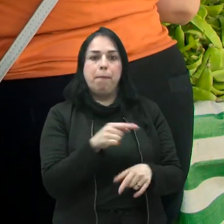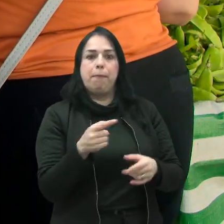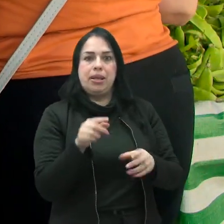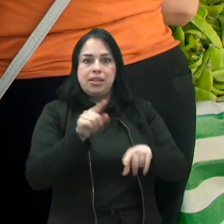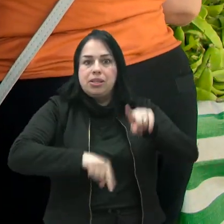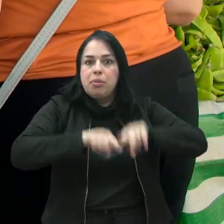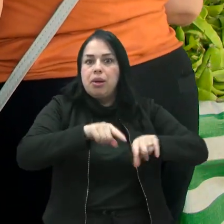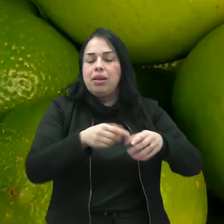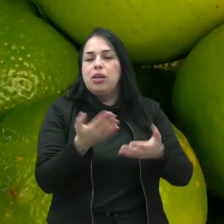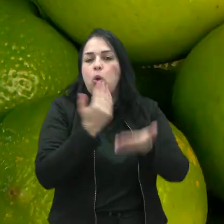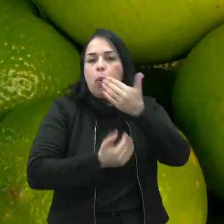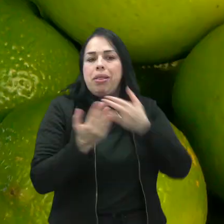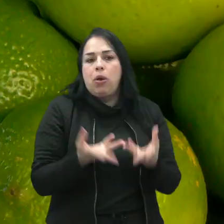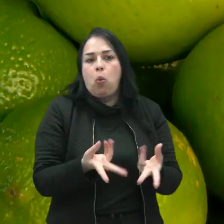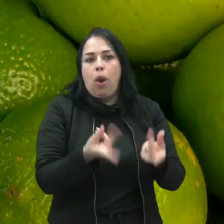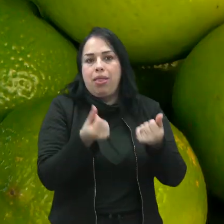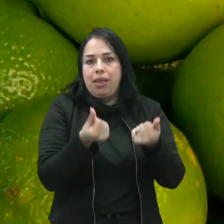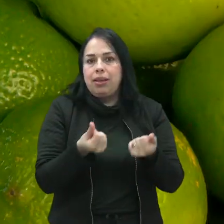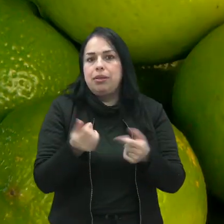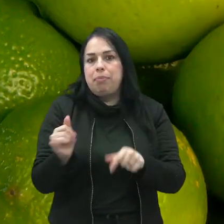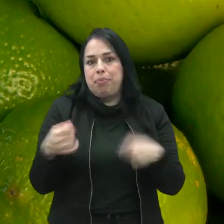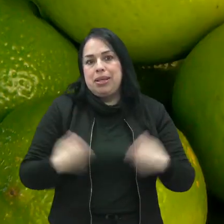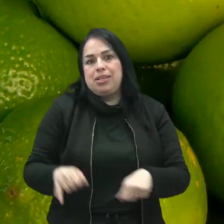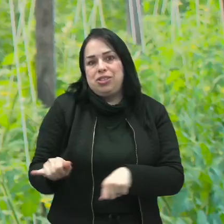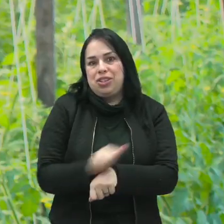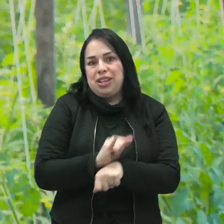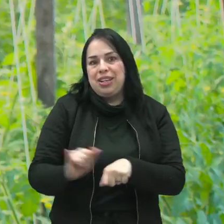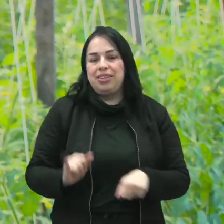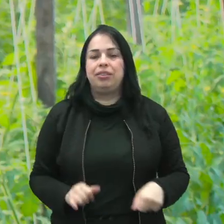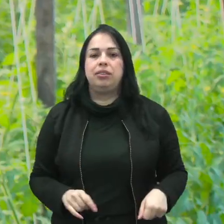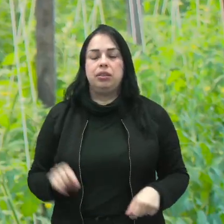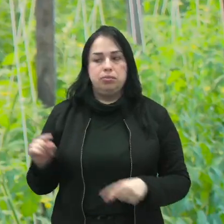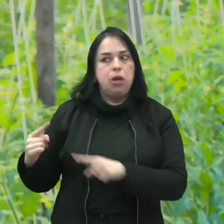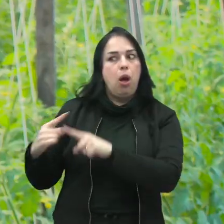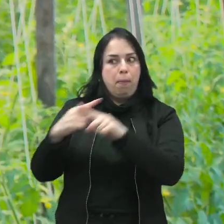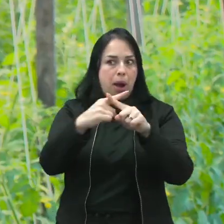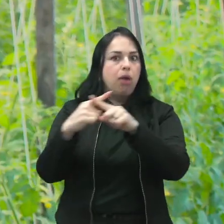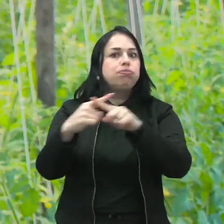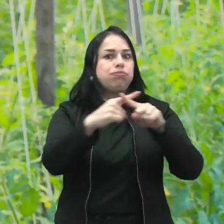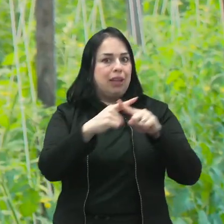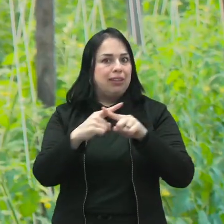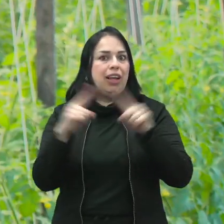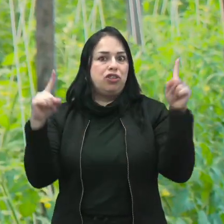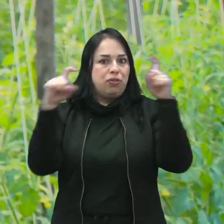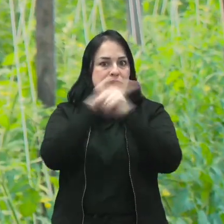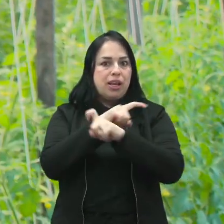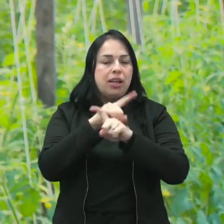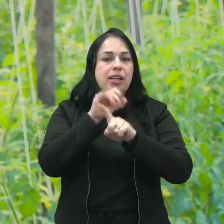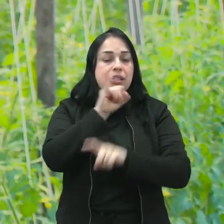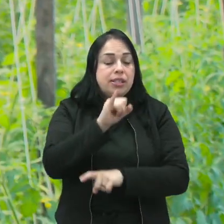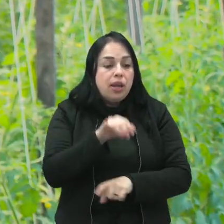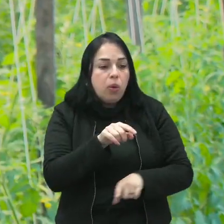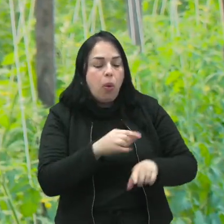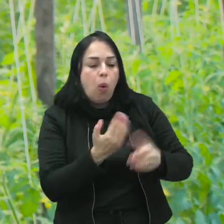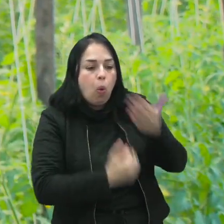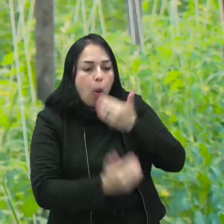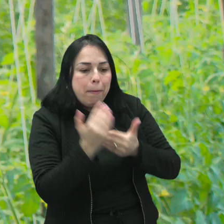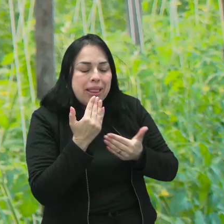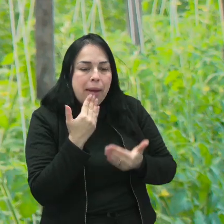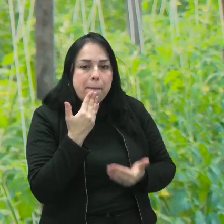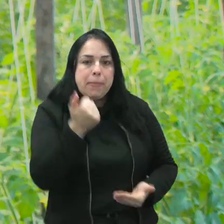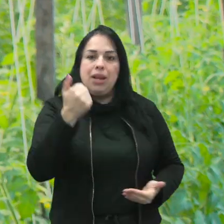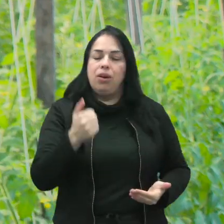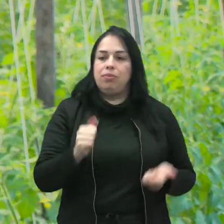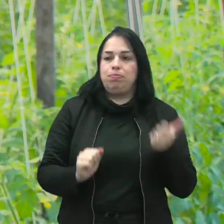qualidade do produto é a principal estratégia. O mercado é bem competitivo. Se a gente conseguir um